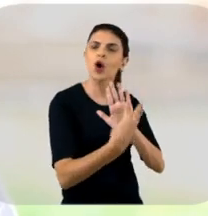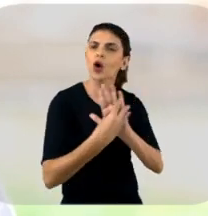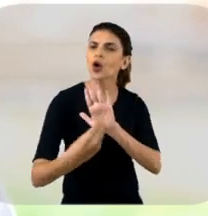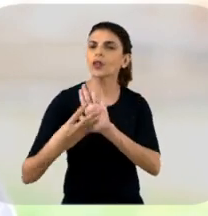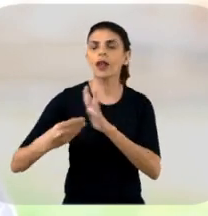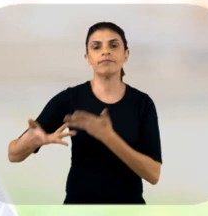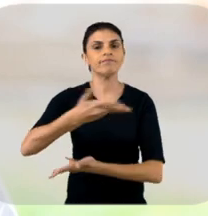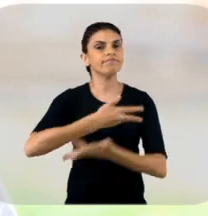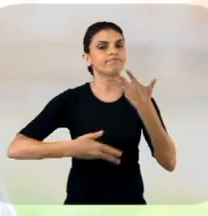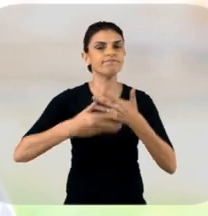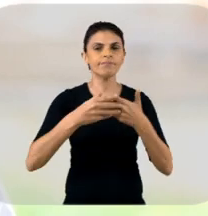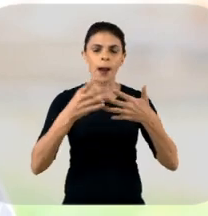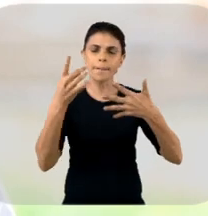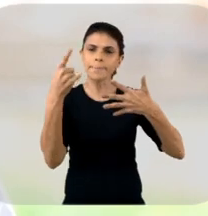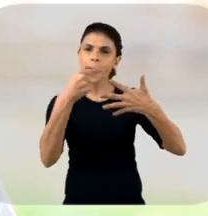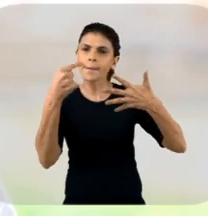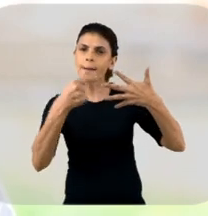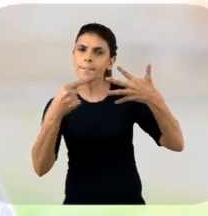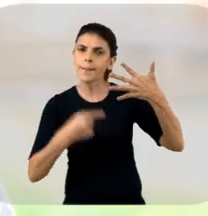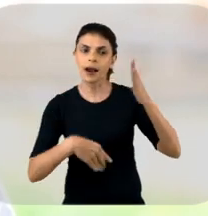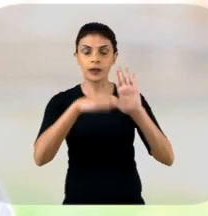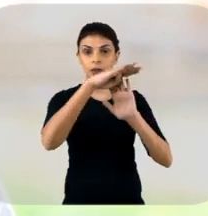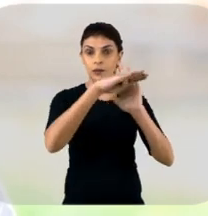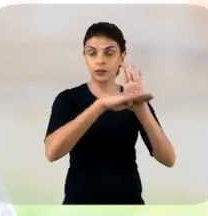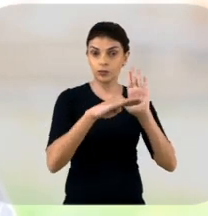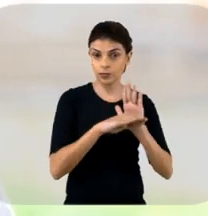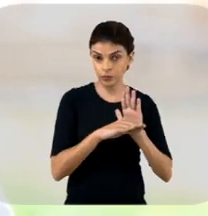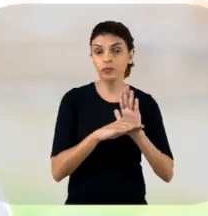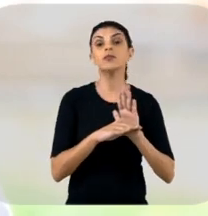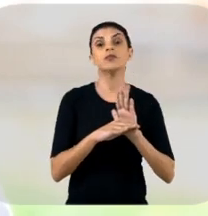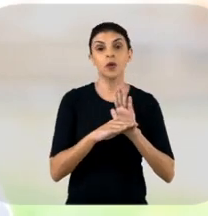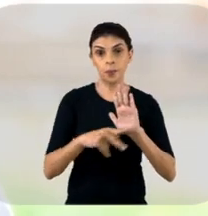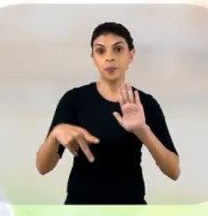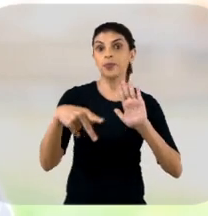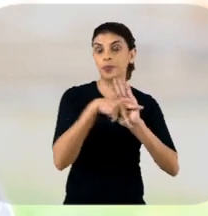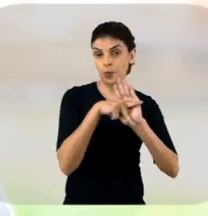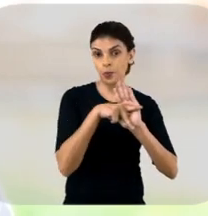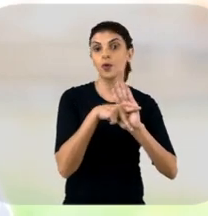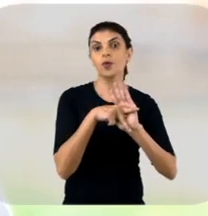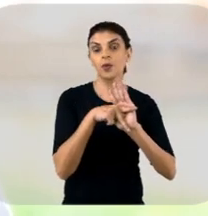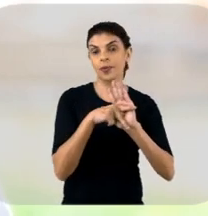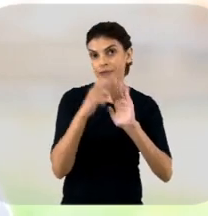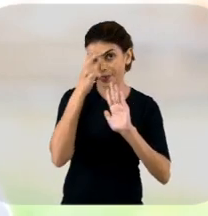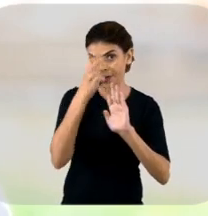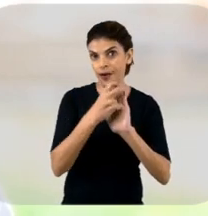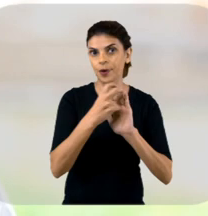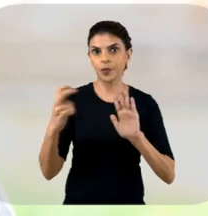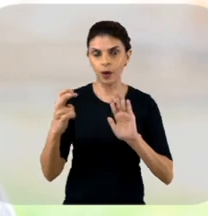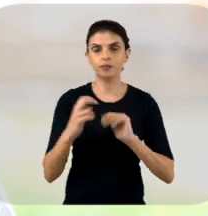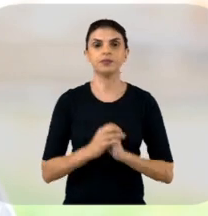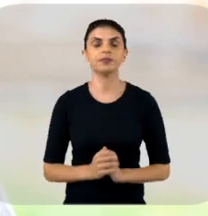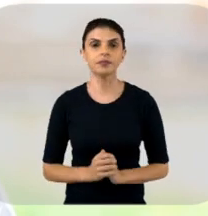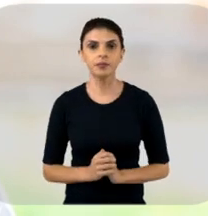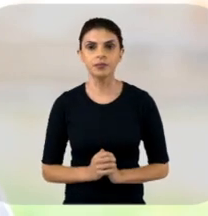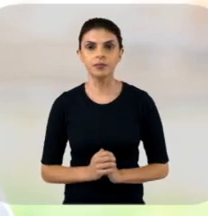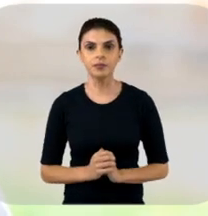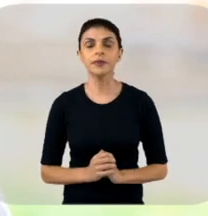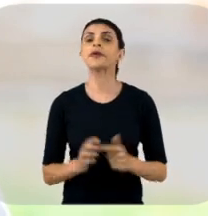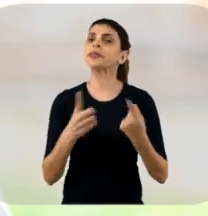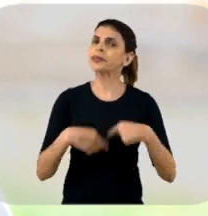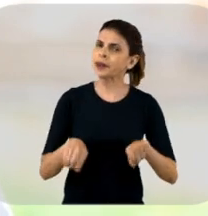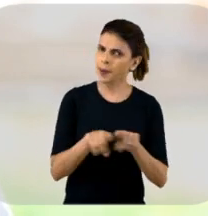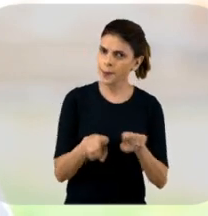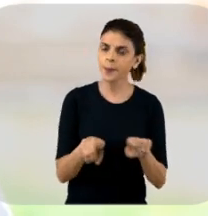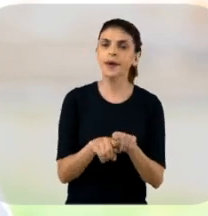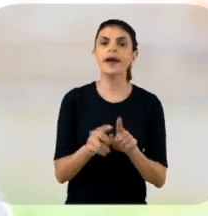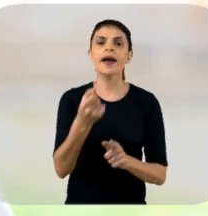o modelo restritivo pautado pela propriedade intelectual.